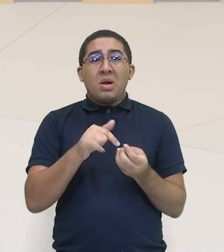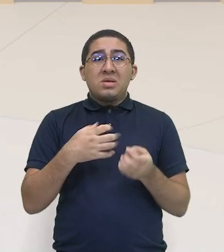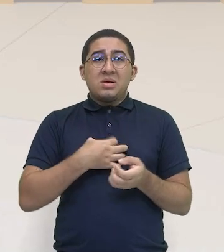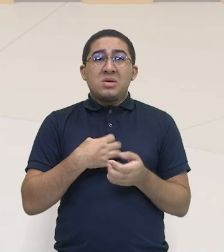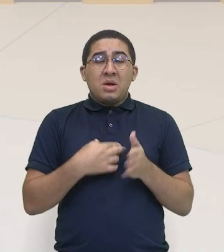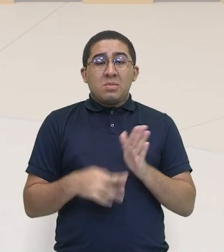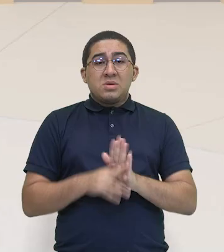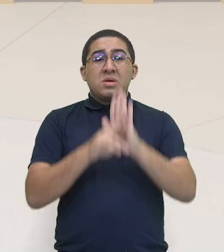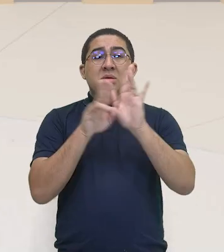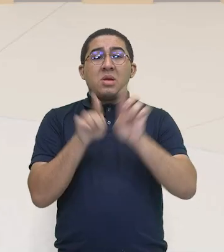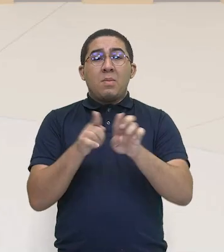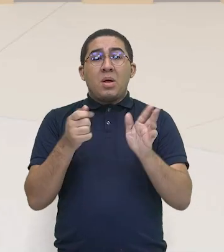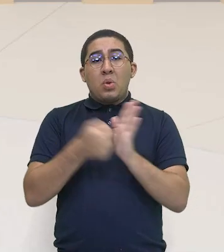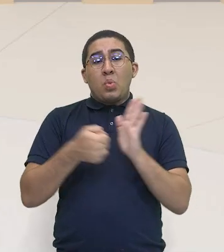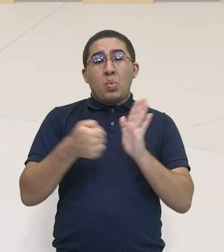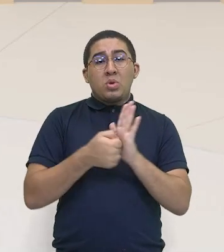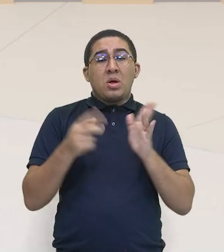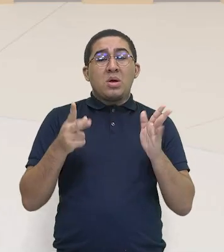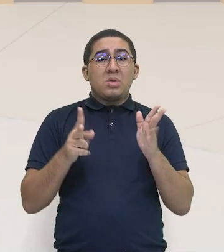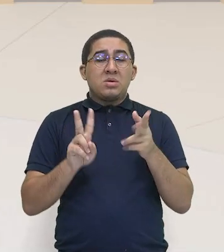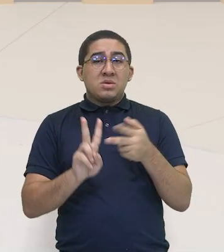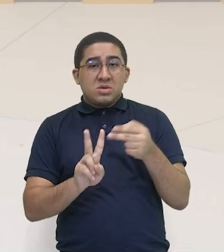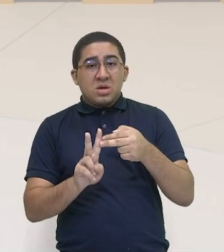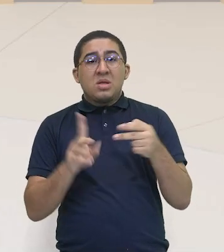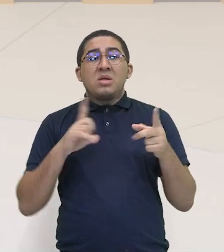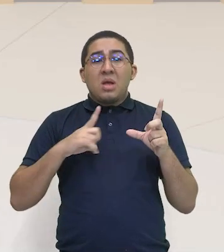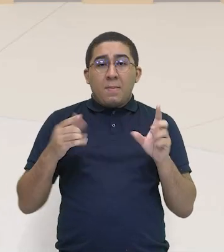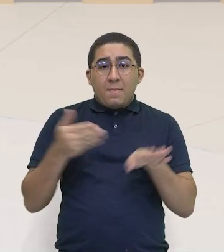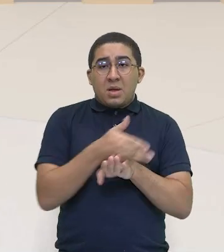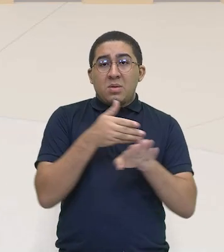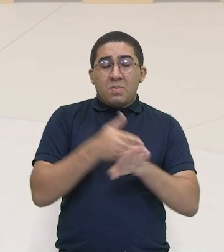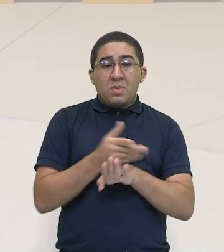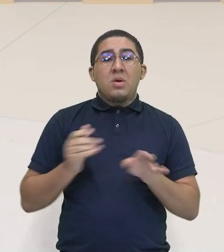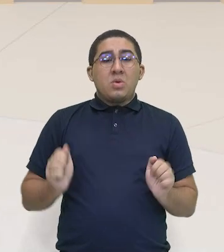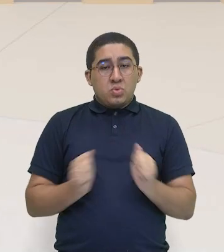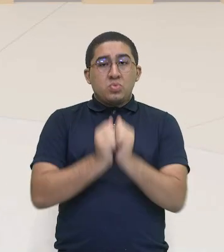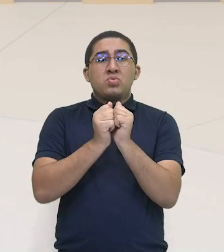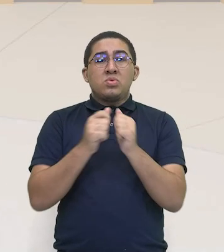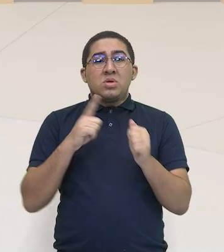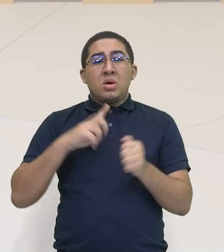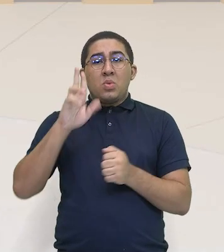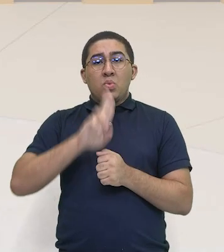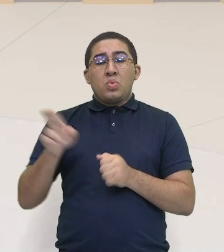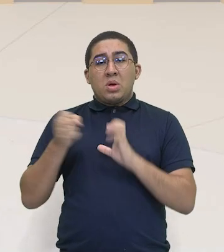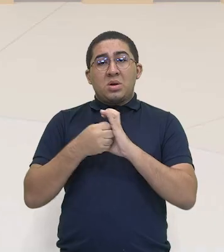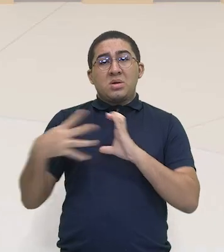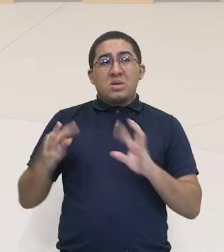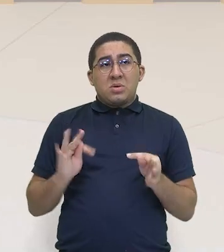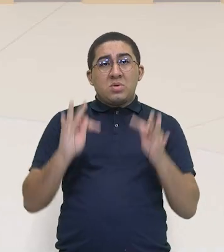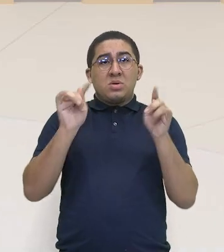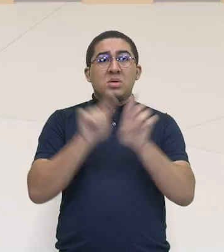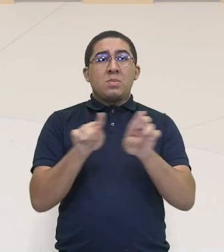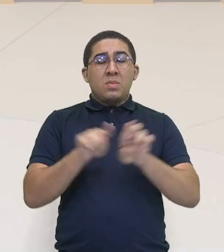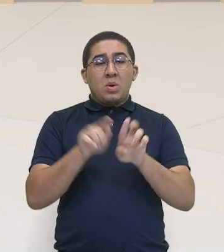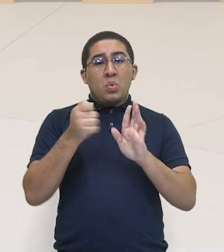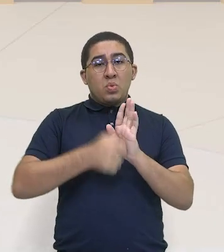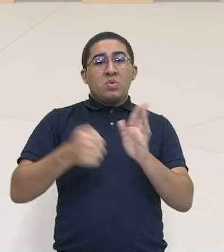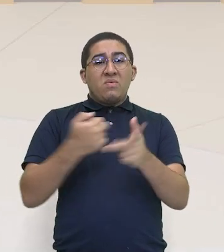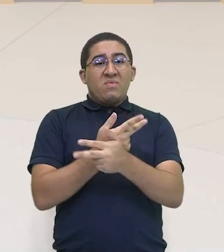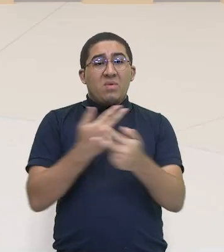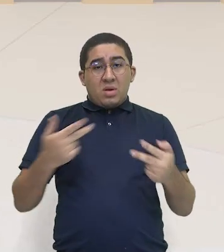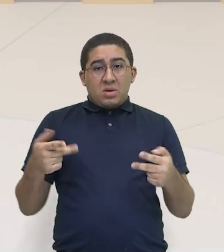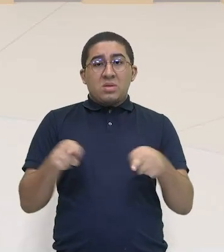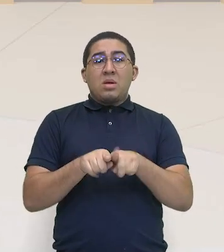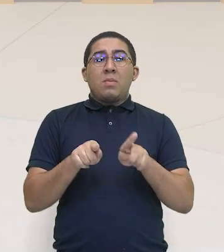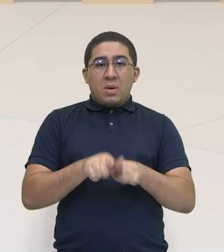e o quanto que a luta indígena passa por tudo isso, usando elementos tecnológicos e usando muita luta, muita discussão, né, professor?